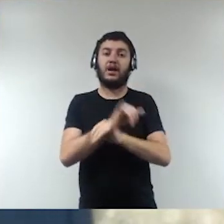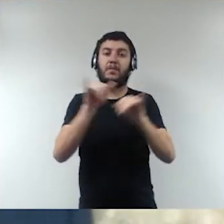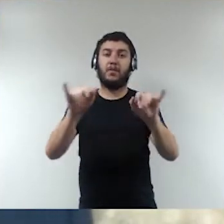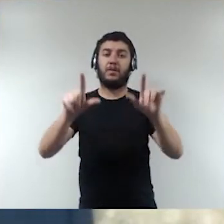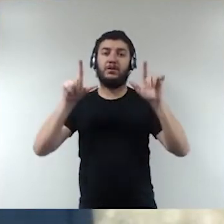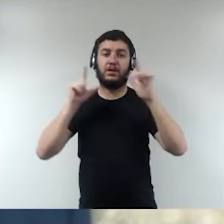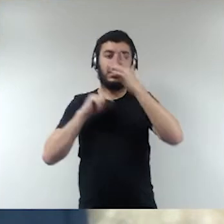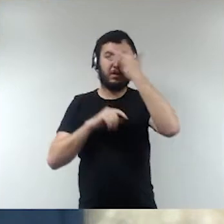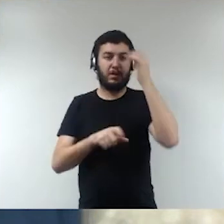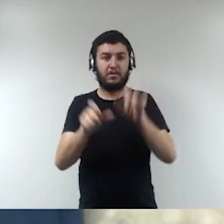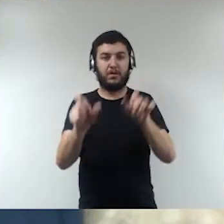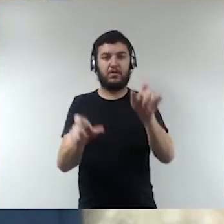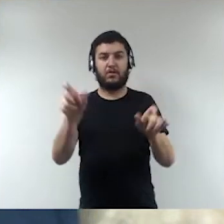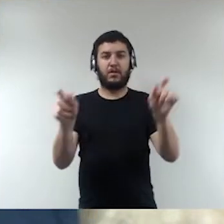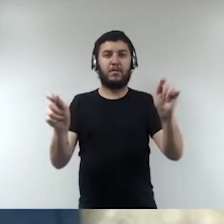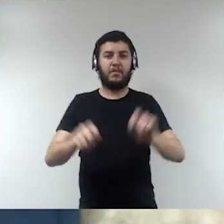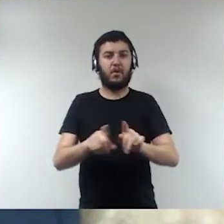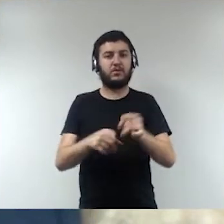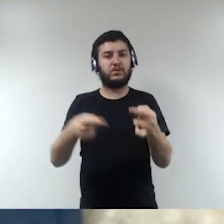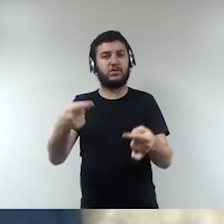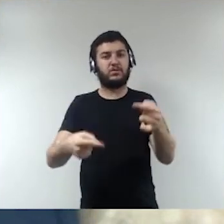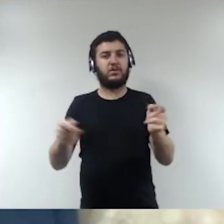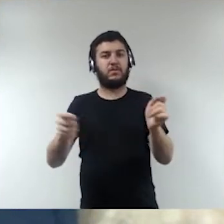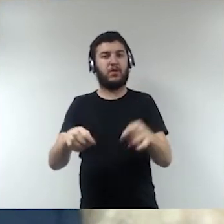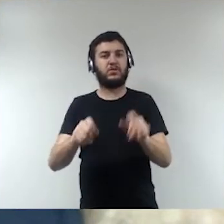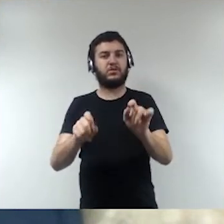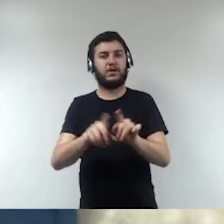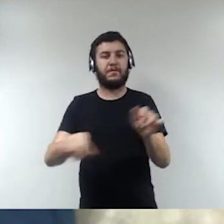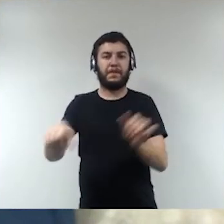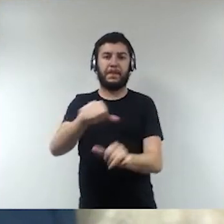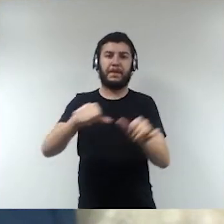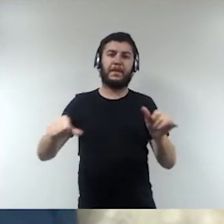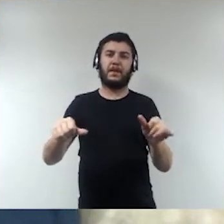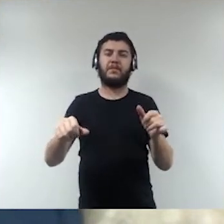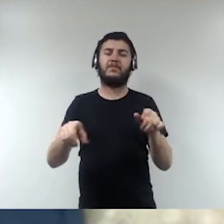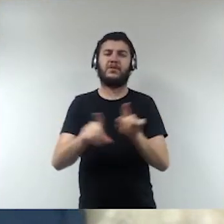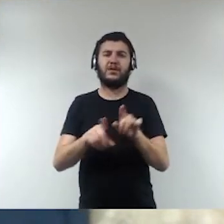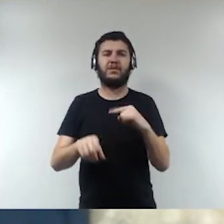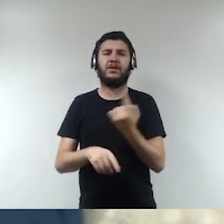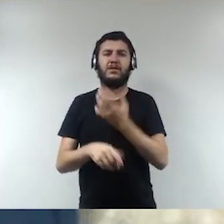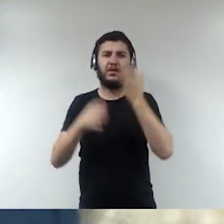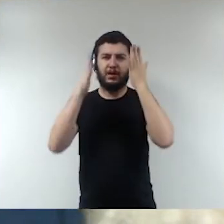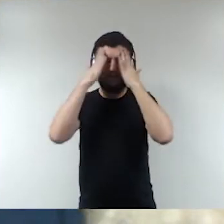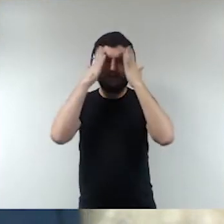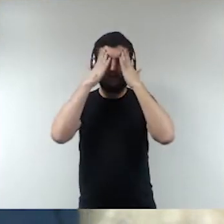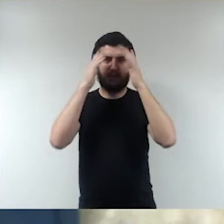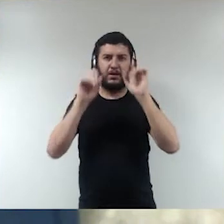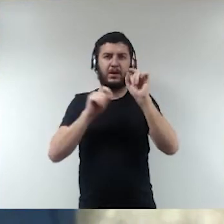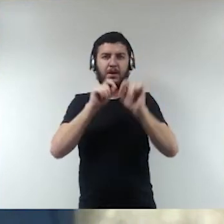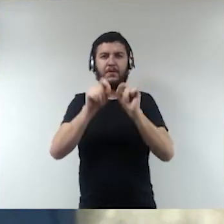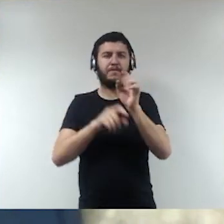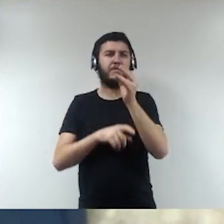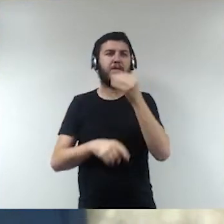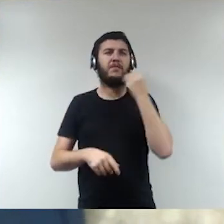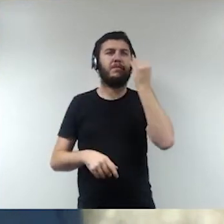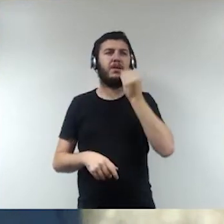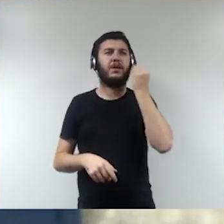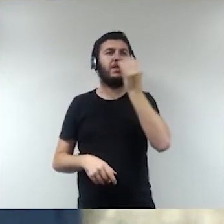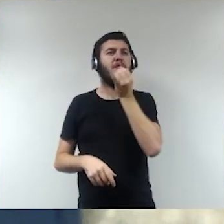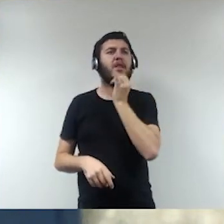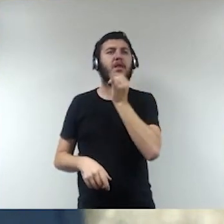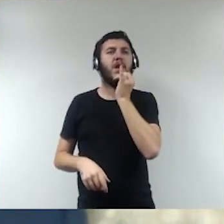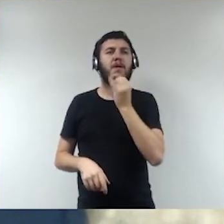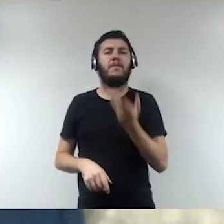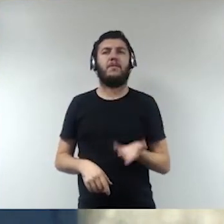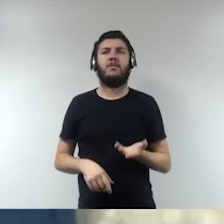discutir se muda um pouco o convencimento, e é difícil, a gente sabe, a gente que está agora tendo experiência com relação